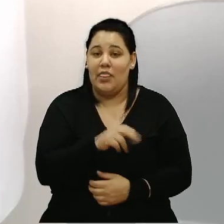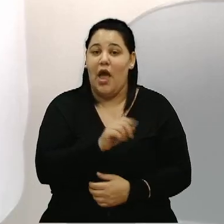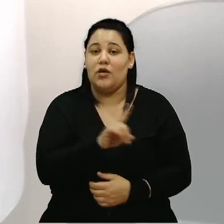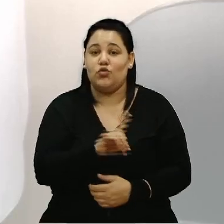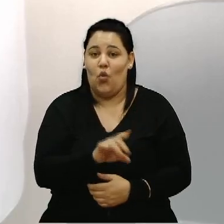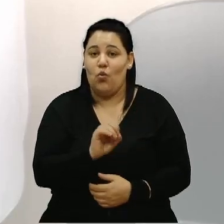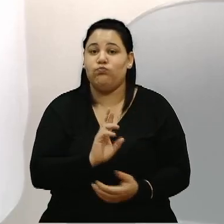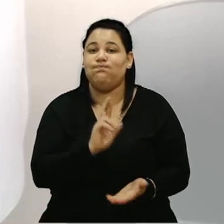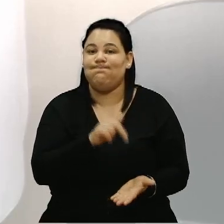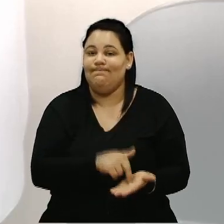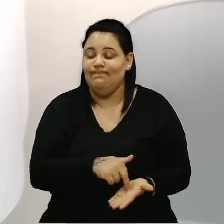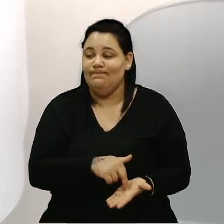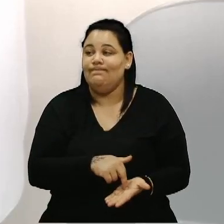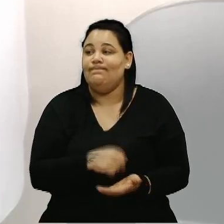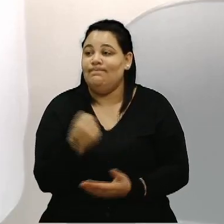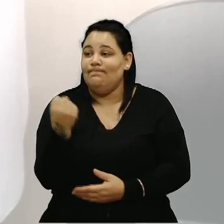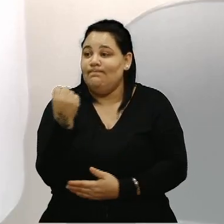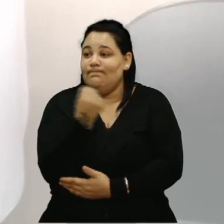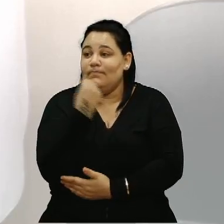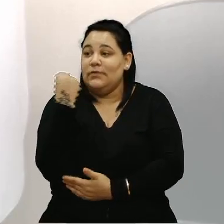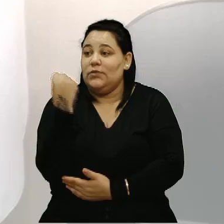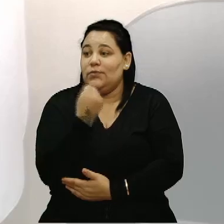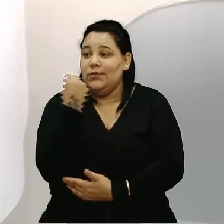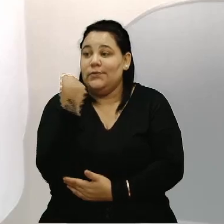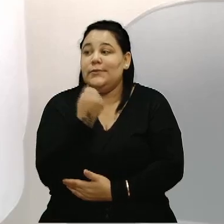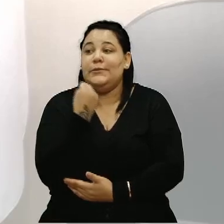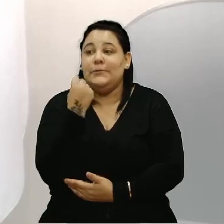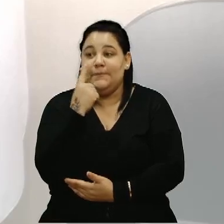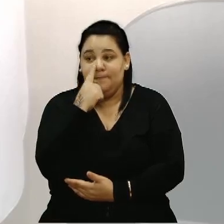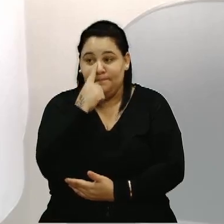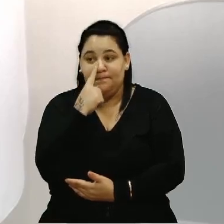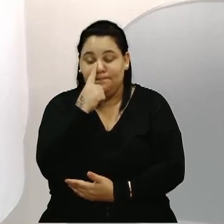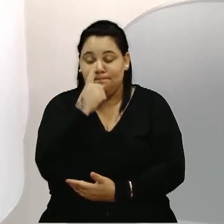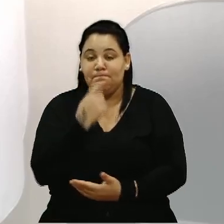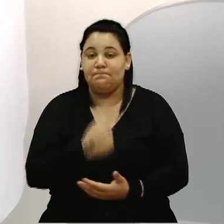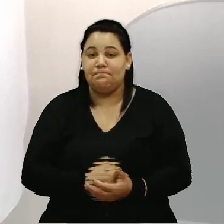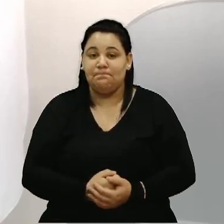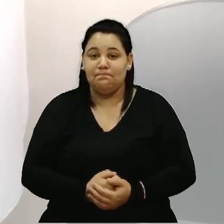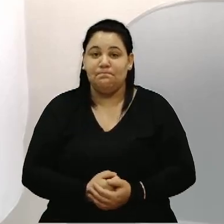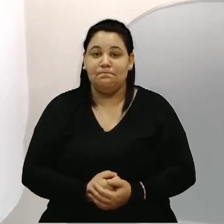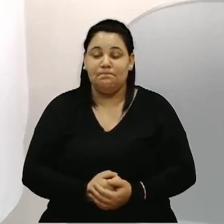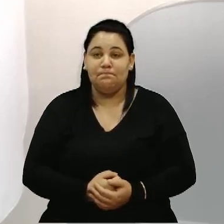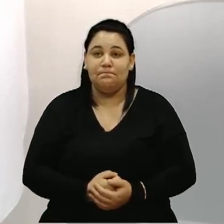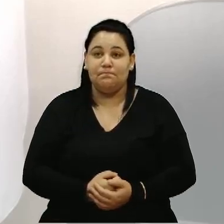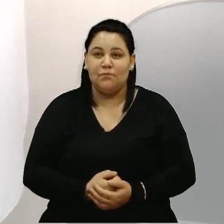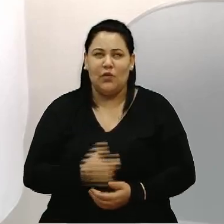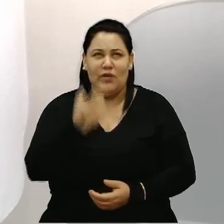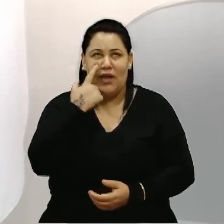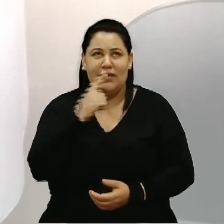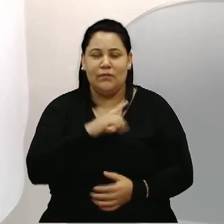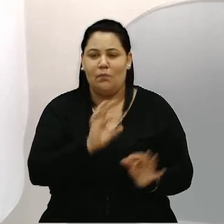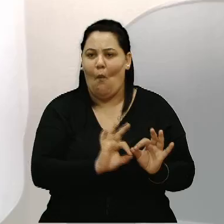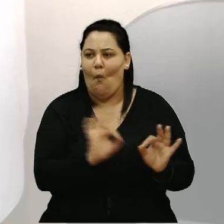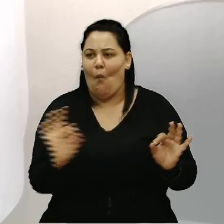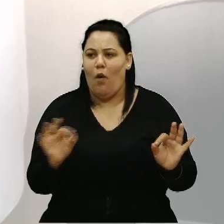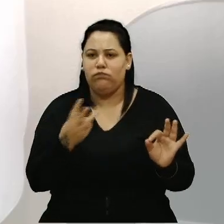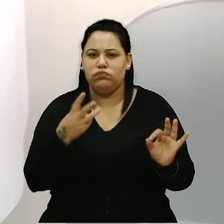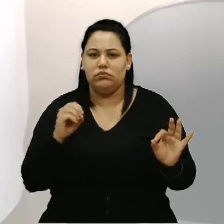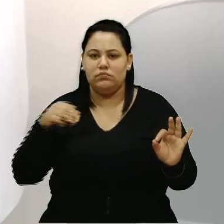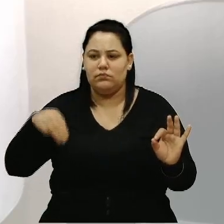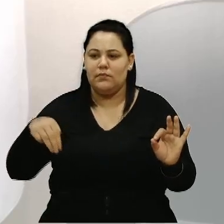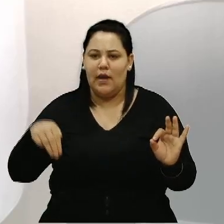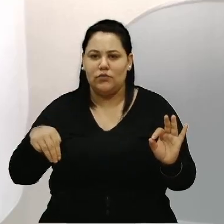realmente é muito perigoso. Vocês pegarem, tem uma faixa aí de uns 300 metros que